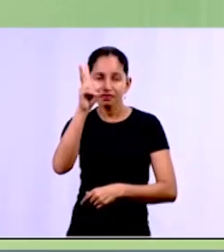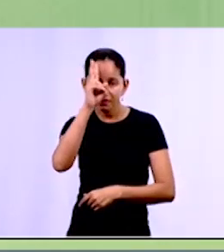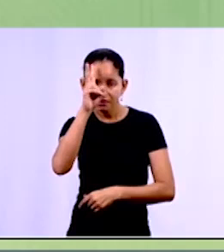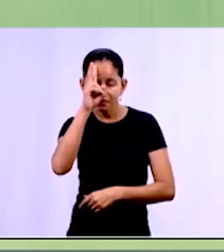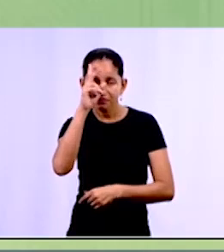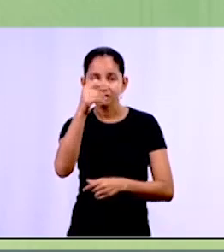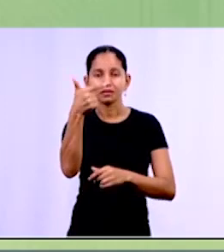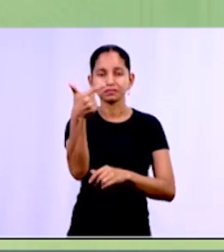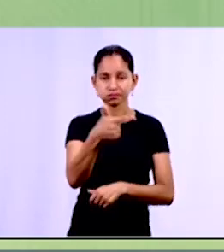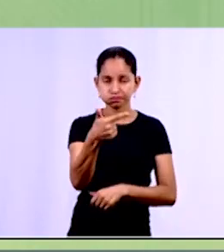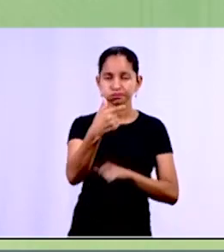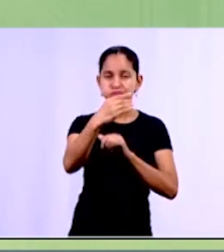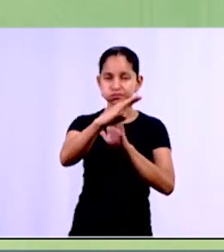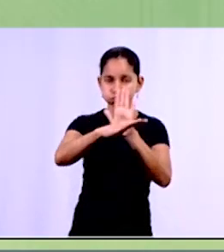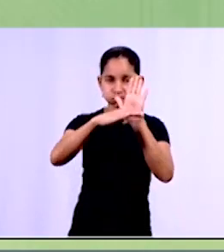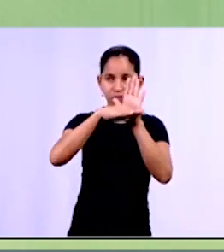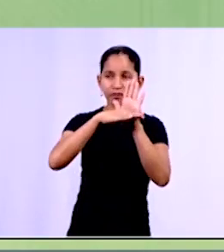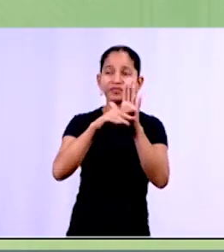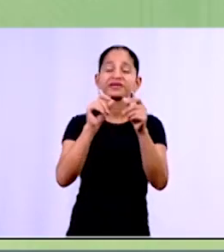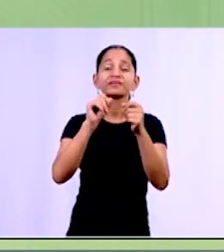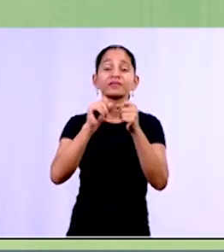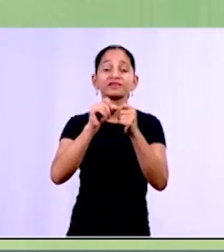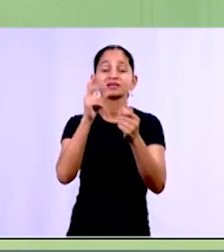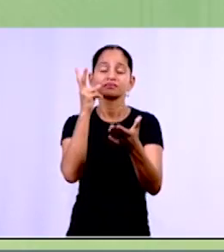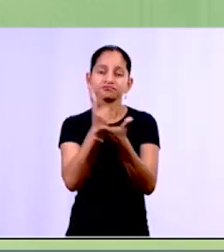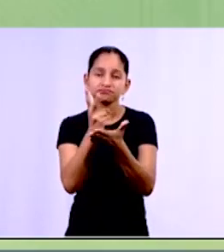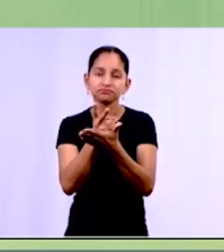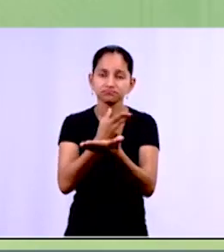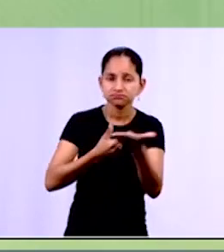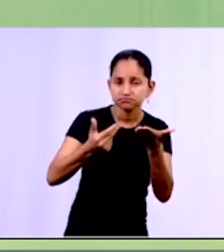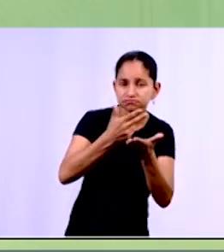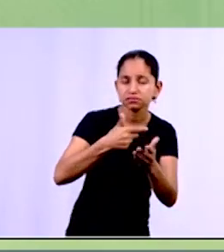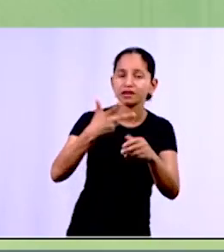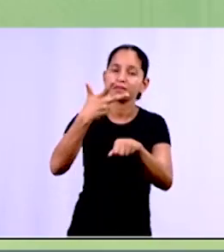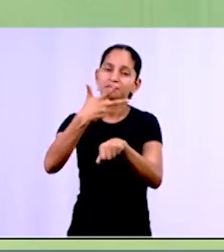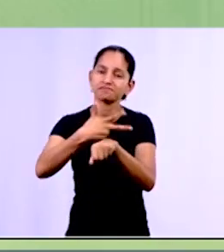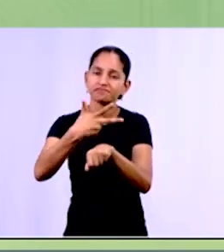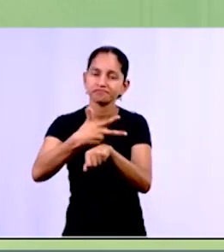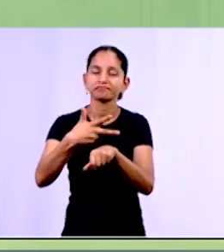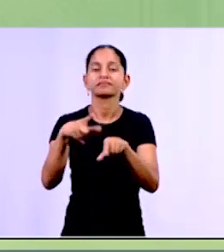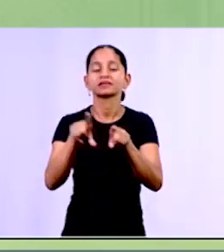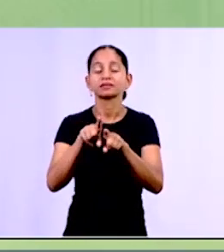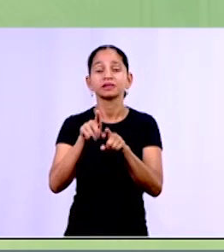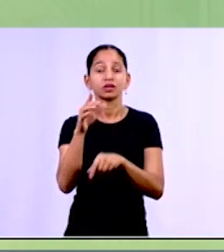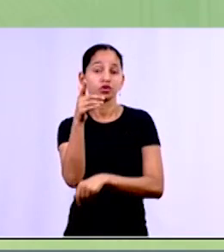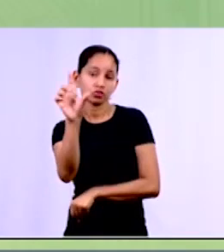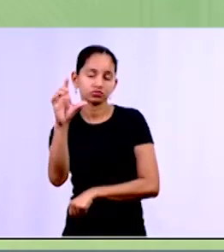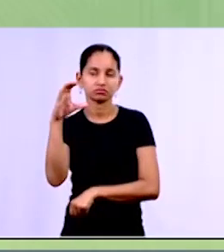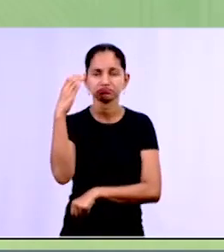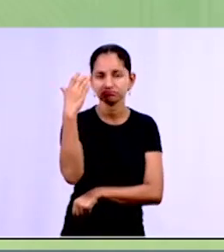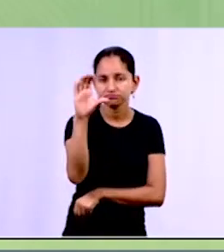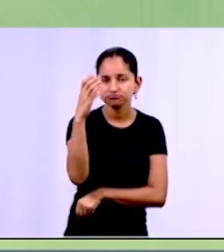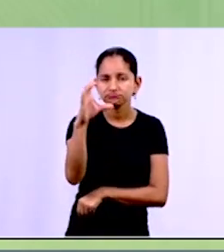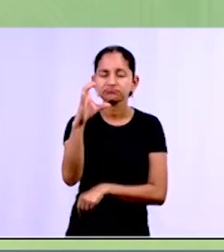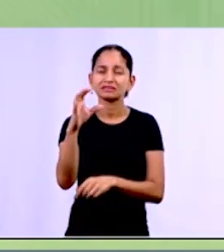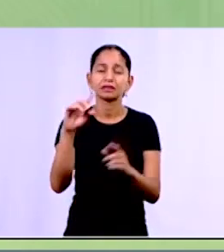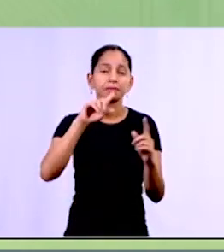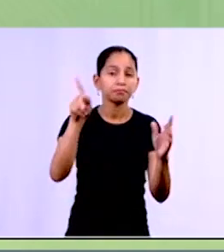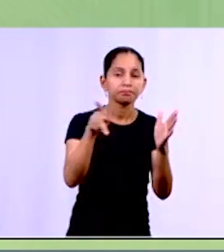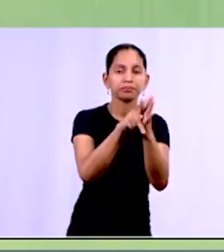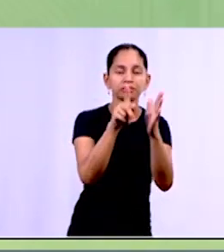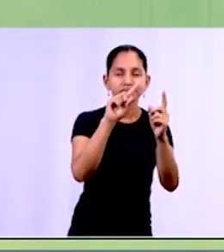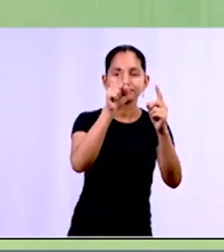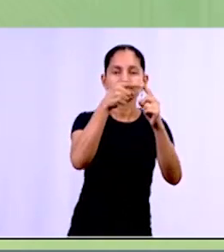né? Elas são muito utilizadas em aplicações gráficas e multimídia e também aplicações científicas, algumas aplicações específicas,